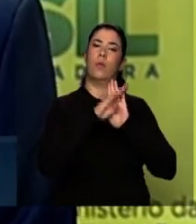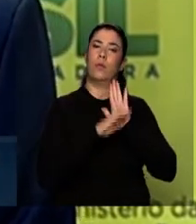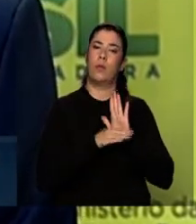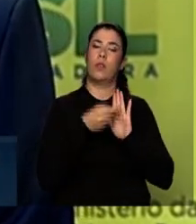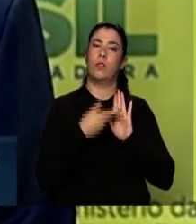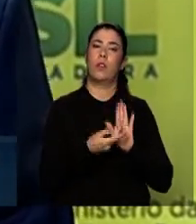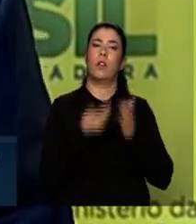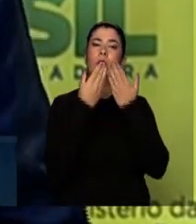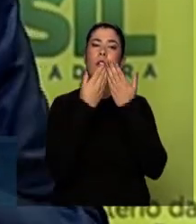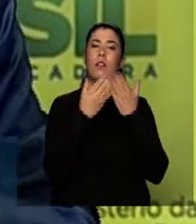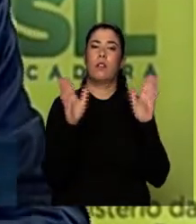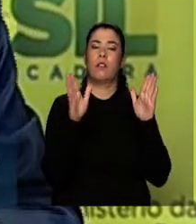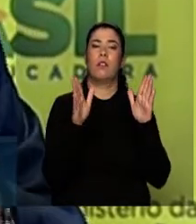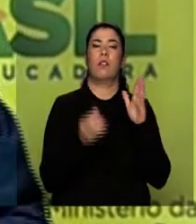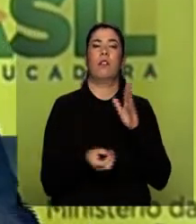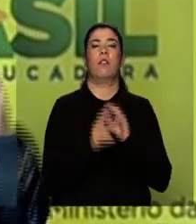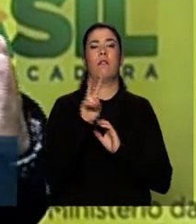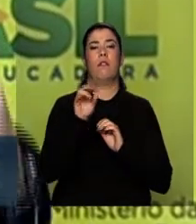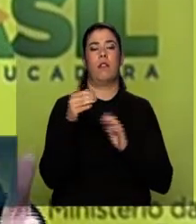que é abrir até